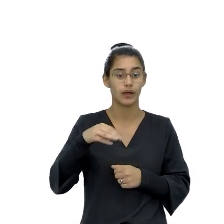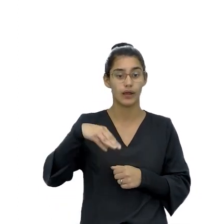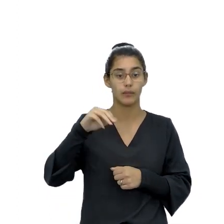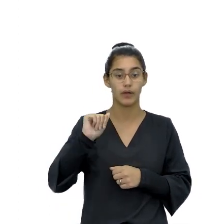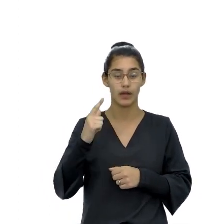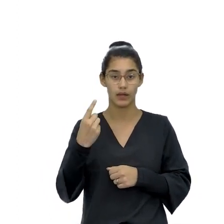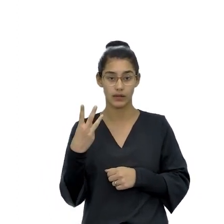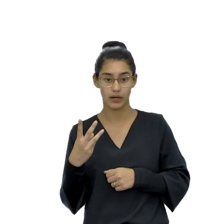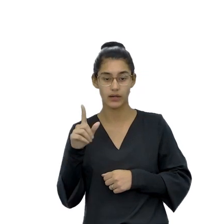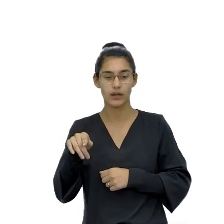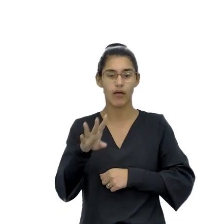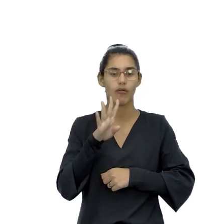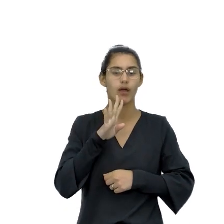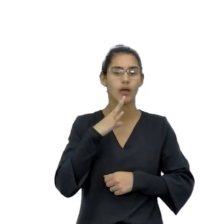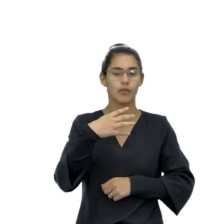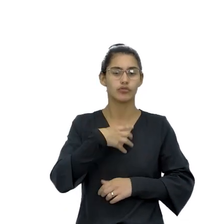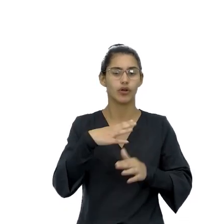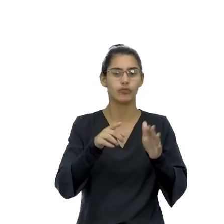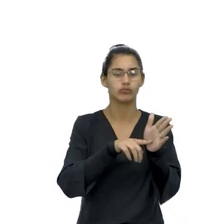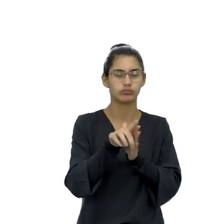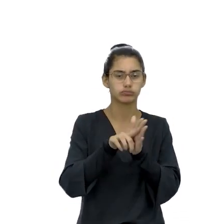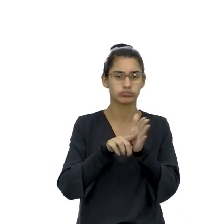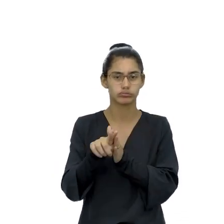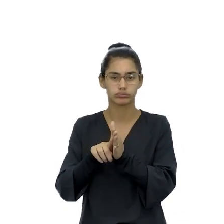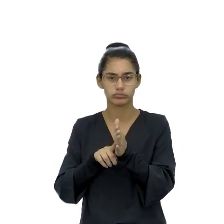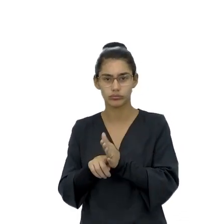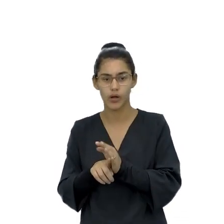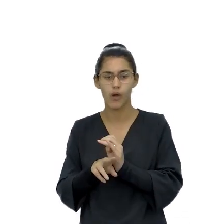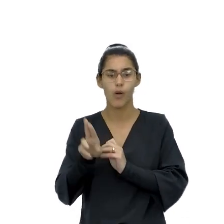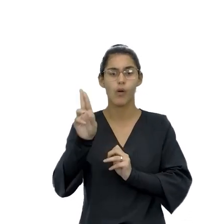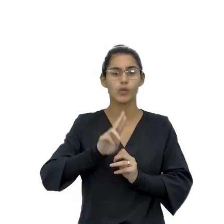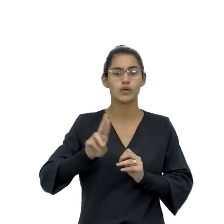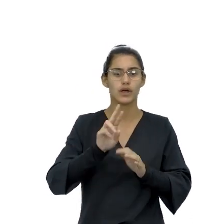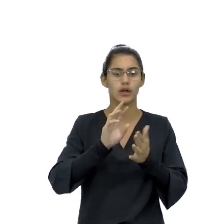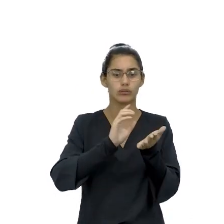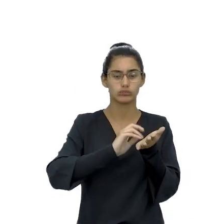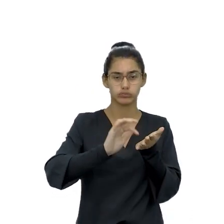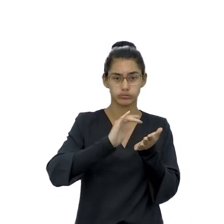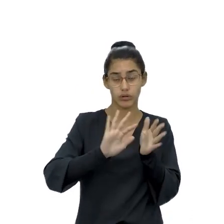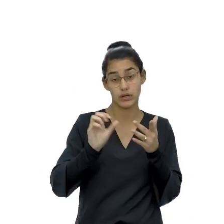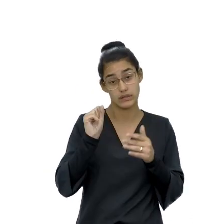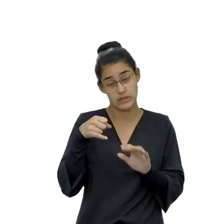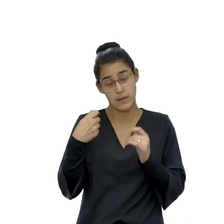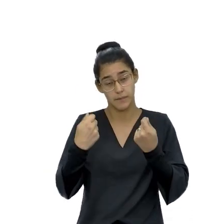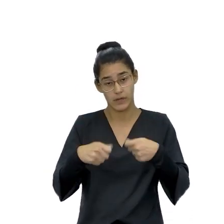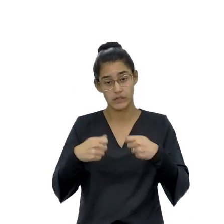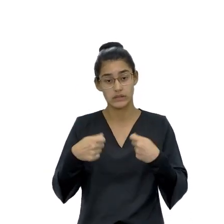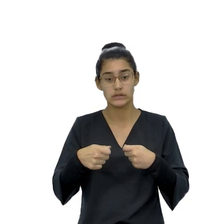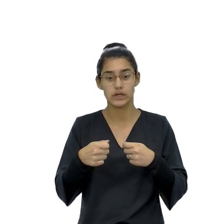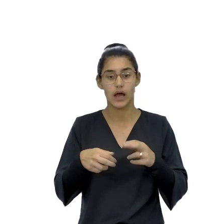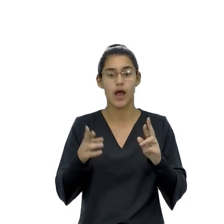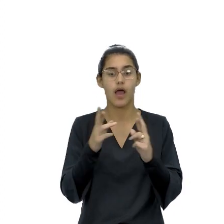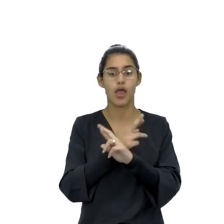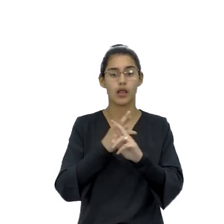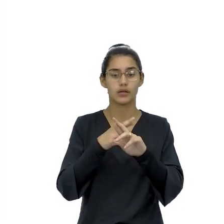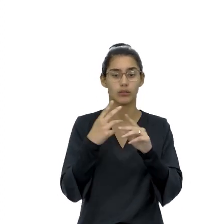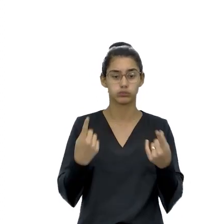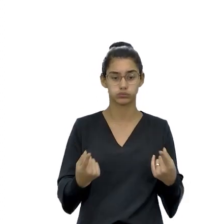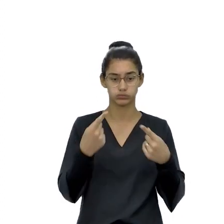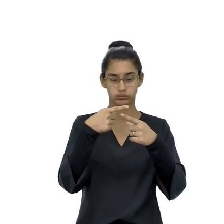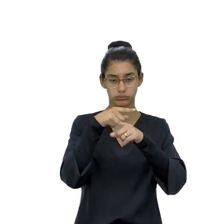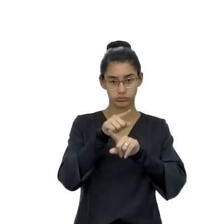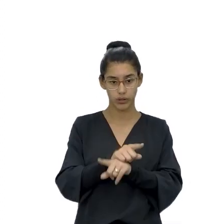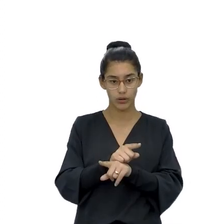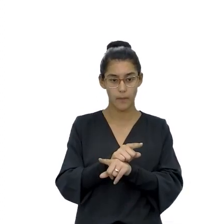MA13, que é reconhecer por meio de investigações, utilizando a calculadora quando necessário, as relações